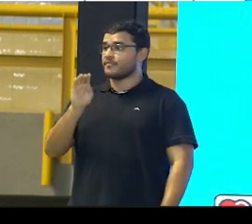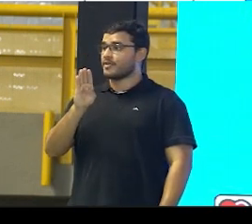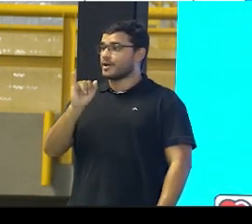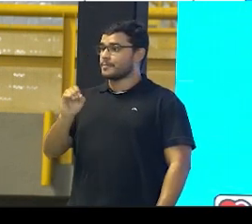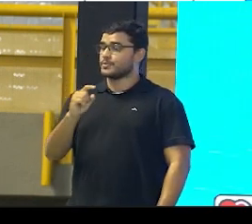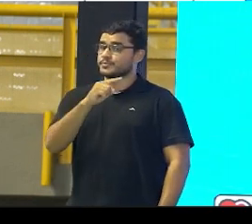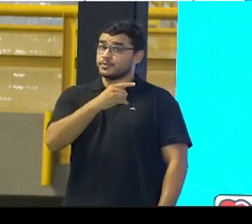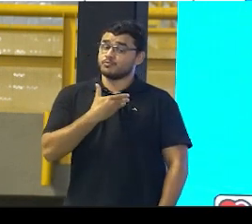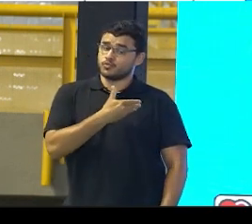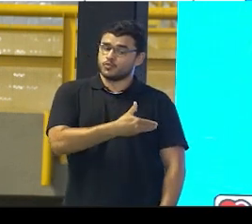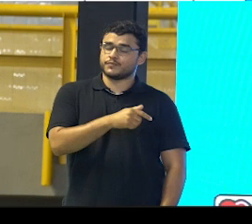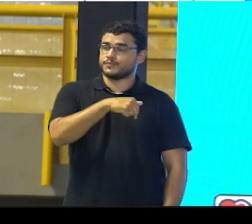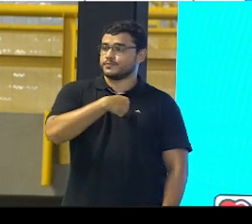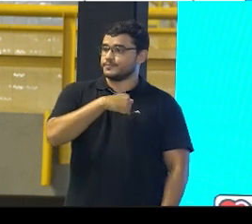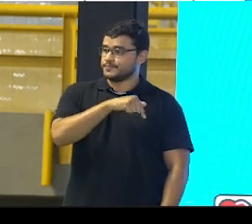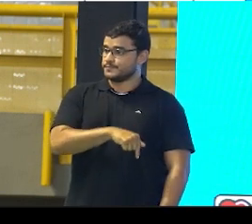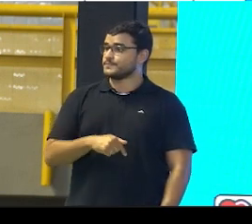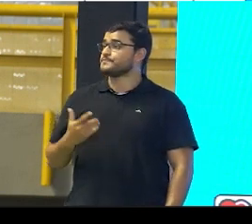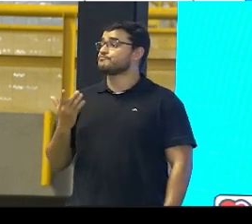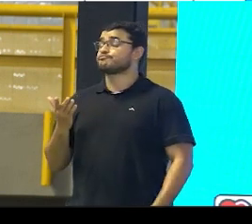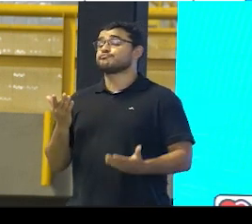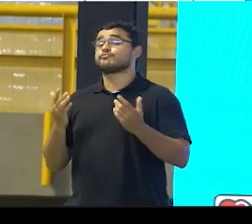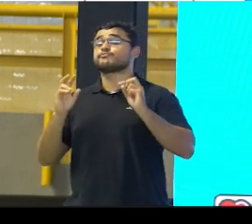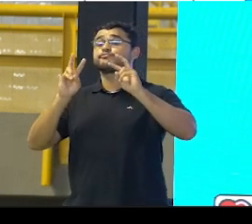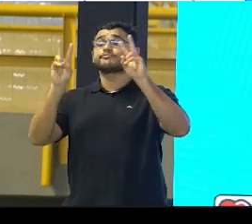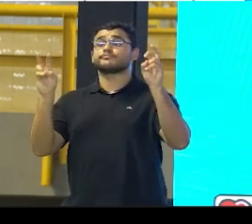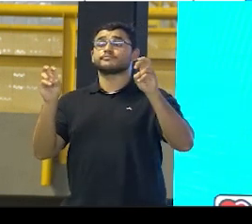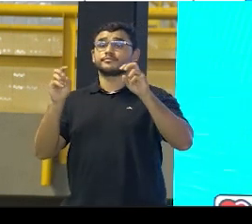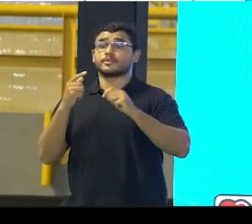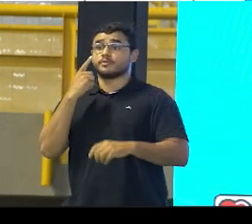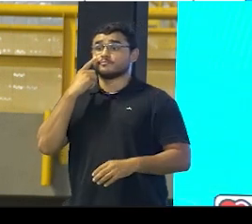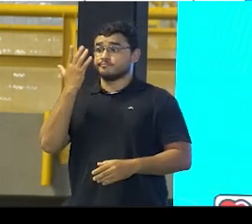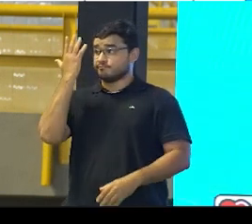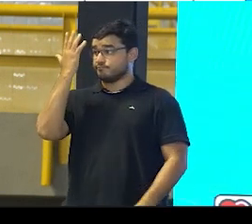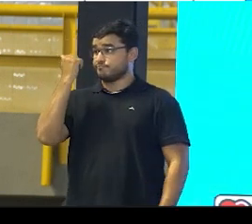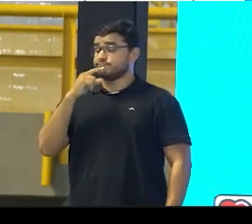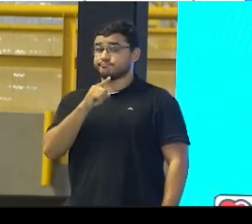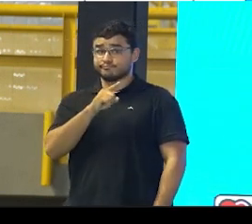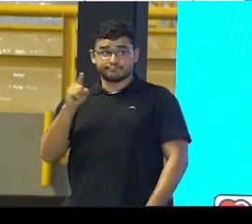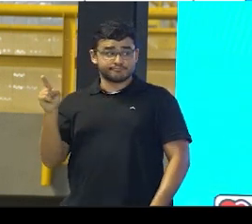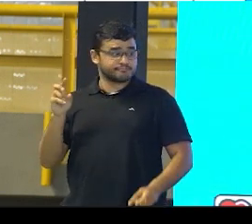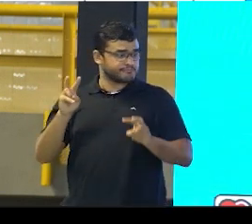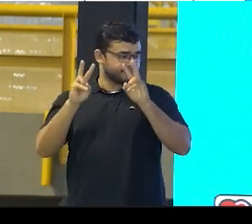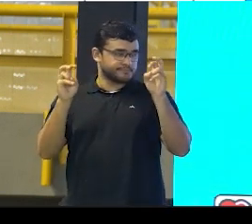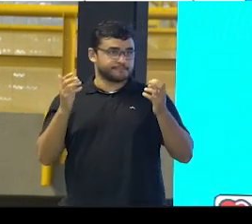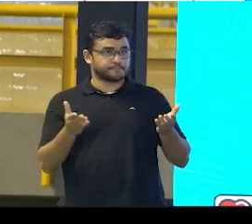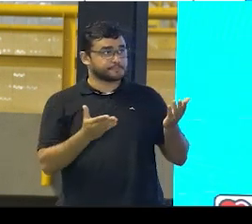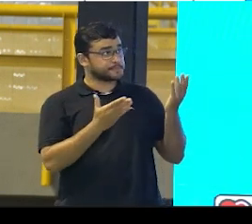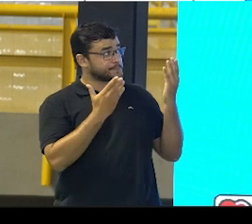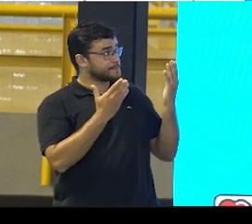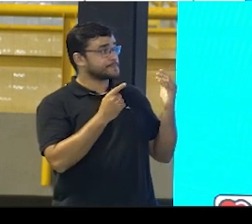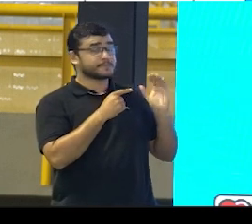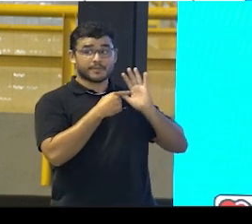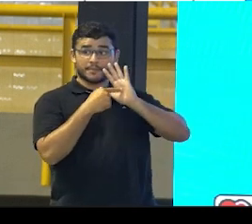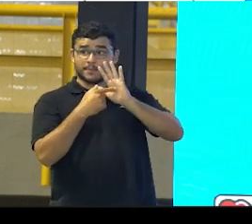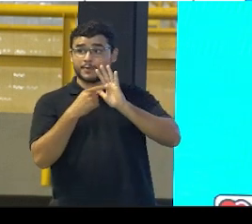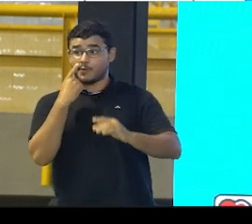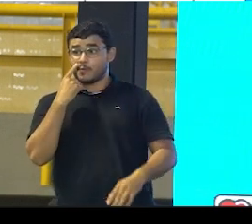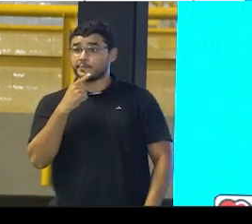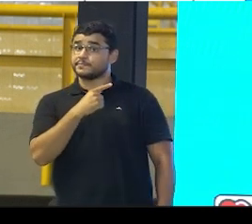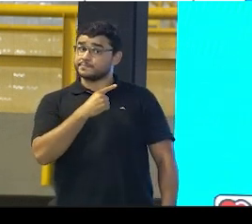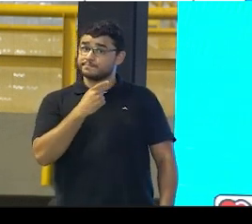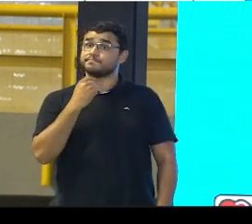trabalhar um assunto super gostoso, que é o assunto de geometria. Gente, geometria cai muito no Enem?